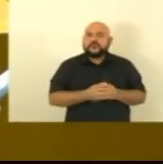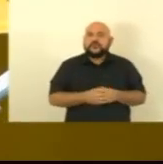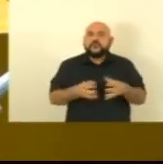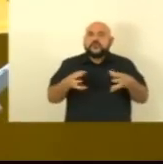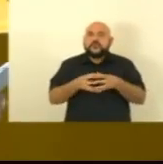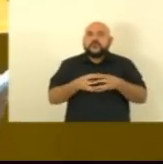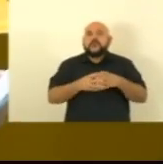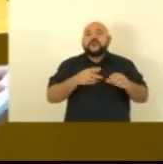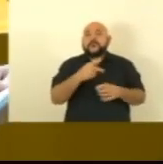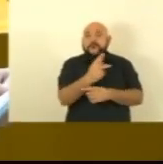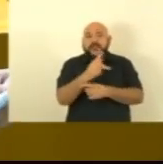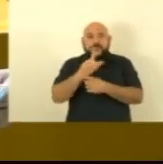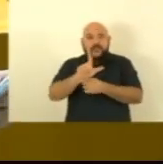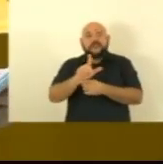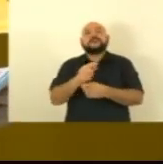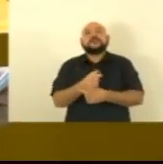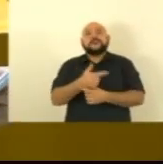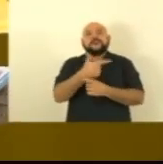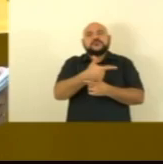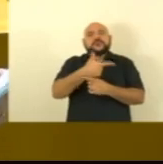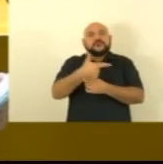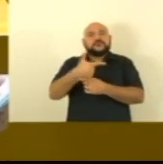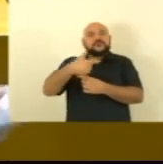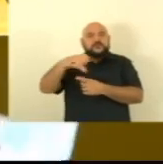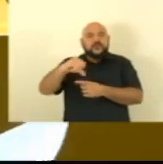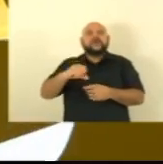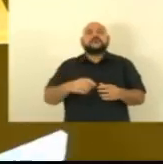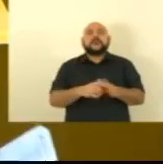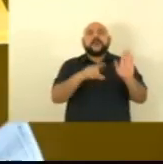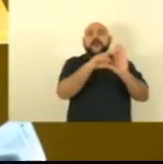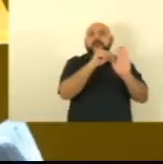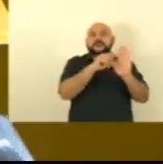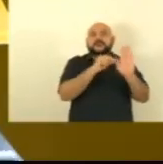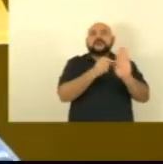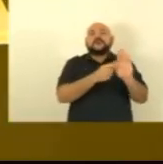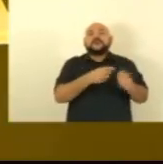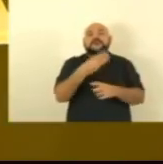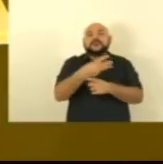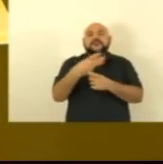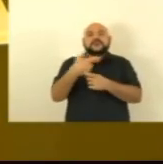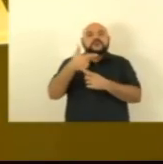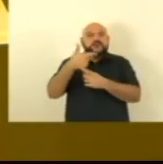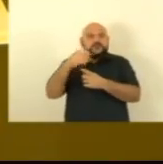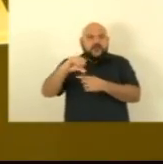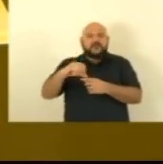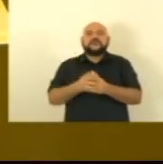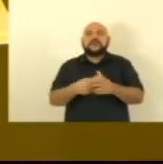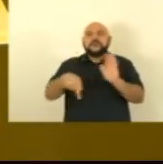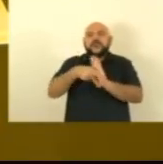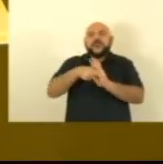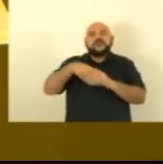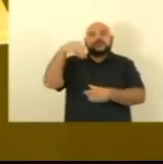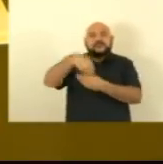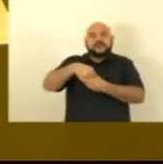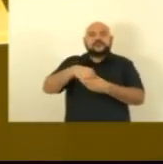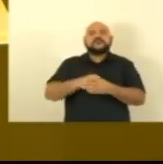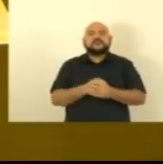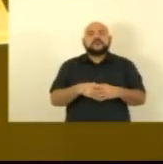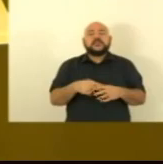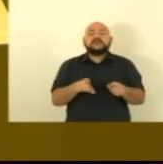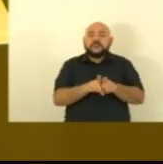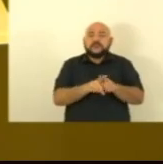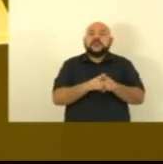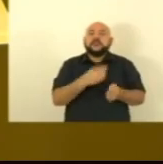PL 229, à luz do artigo 324 do Regimento Interno, faço o requerimento no sentido de constar